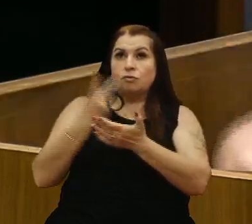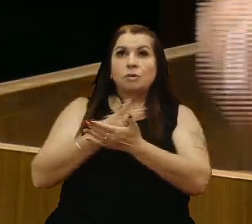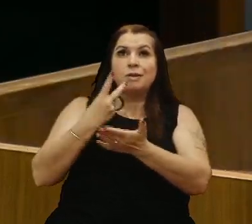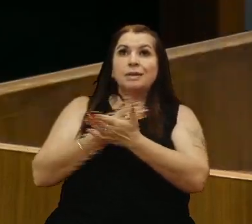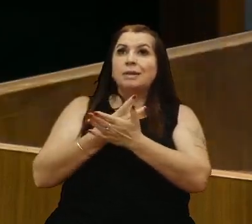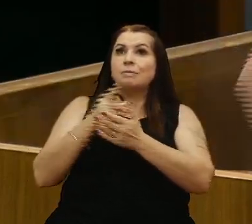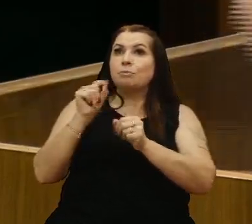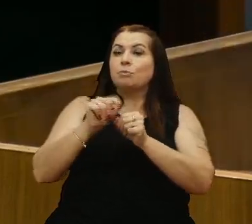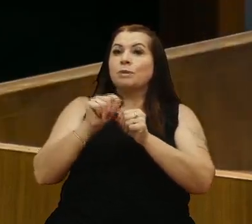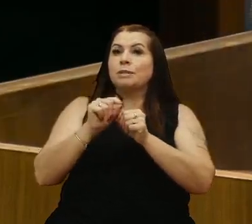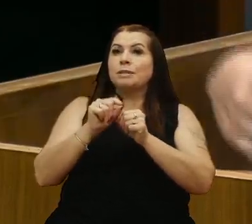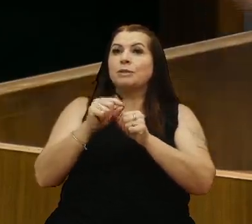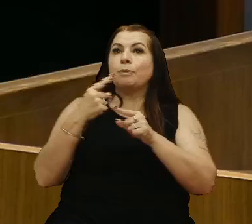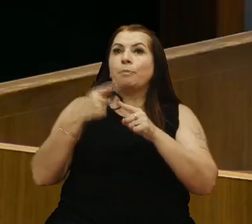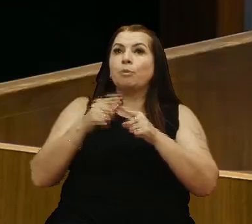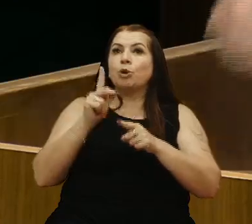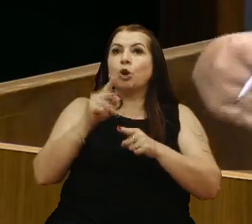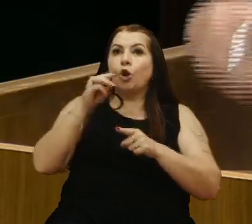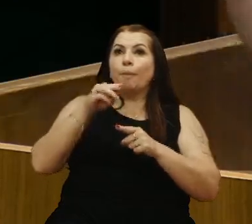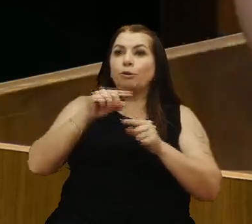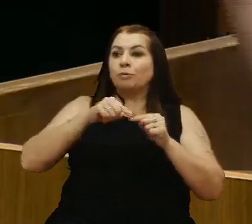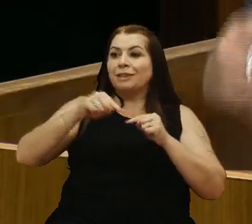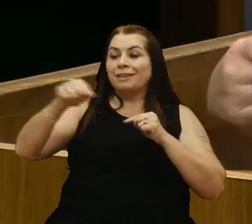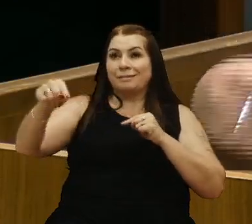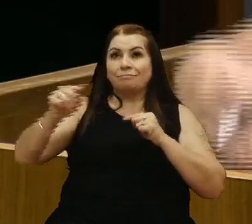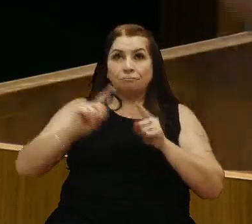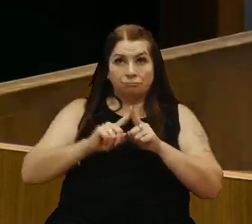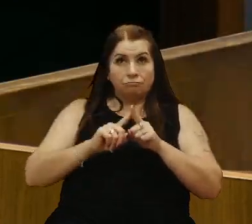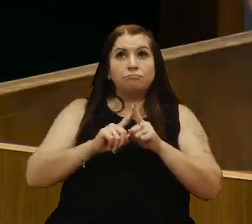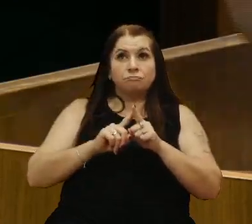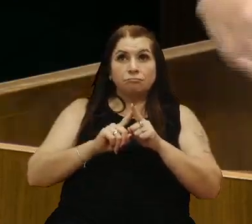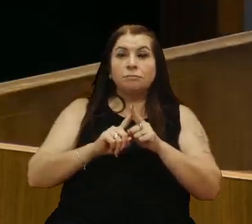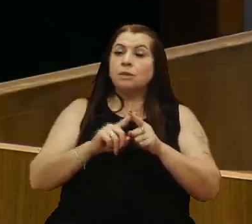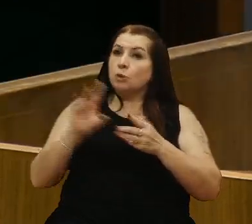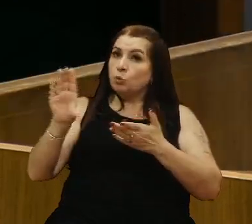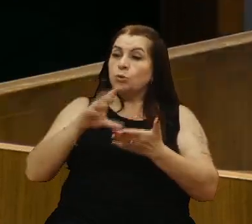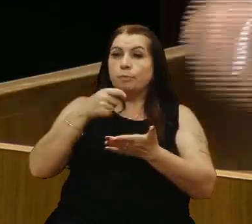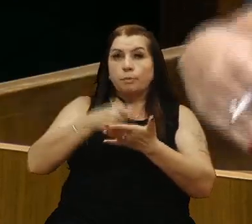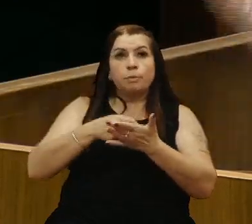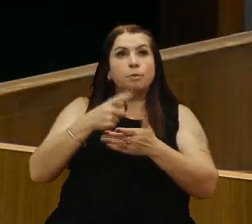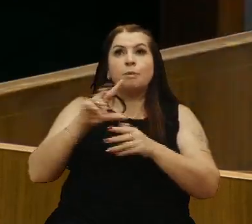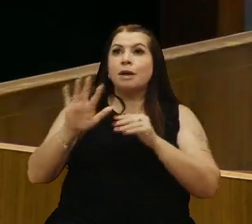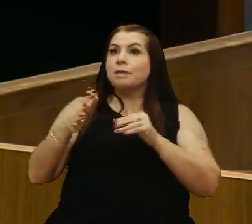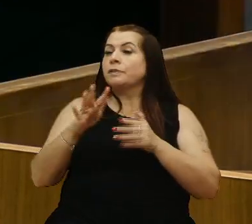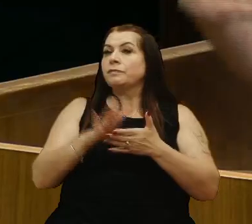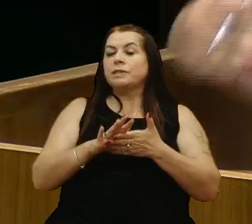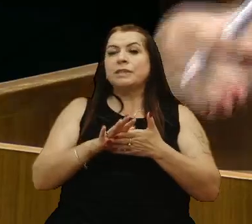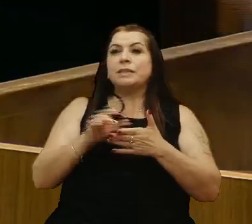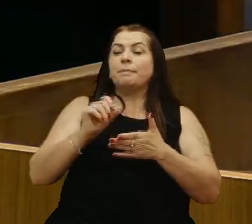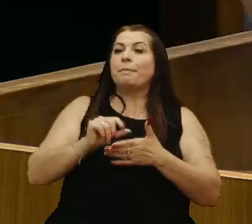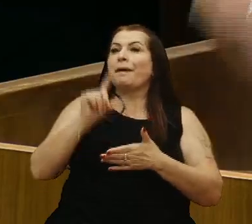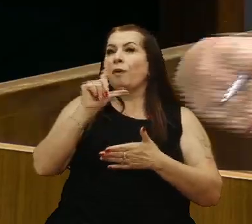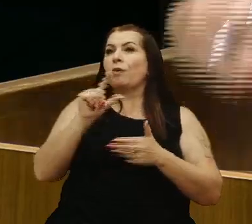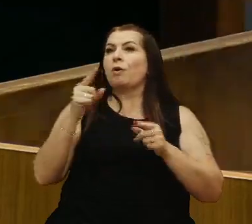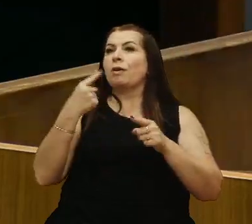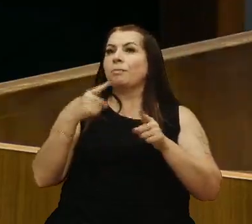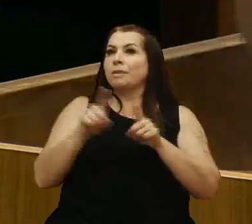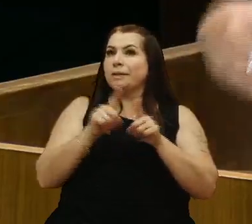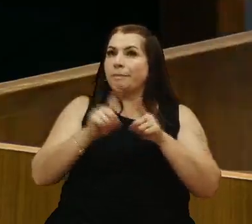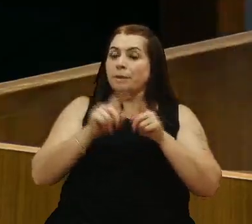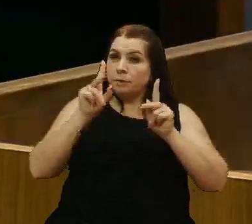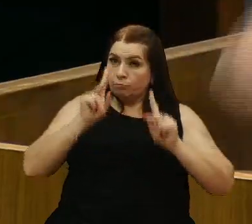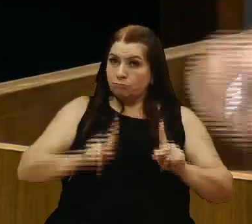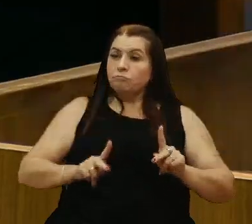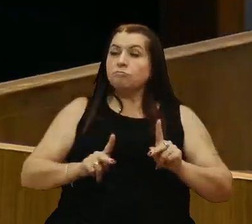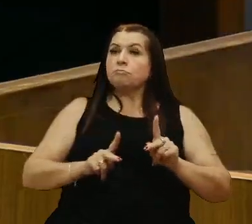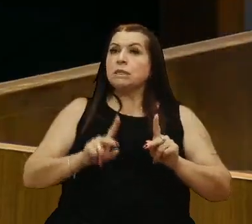Deveria ser por quilômetro rodado. E assim o subsídio poderia muitas vezes ser maior, porém as